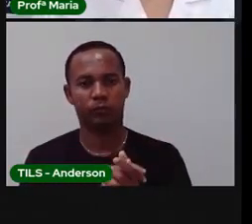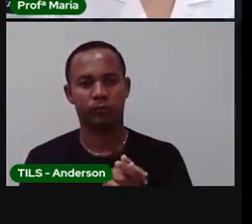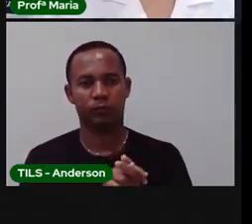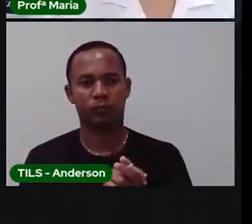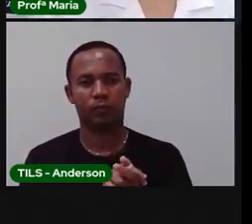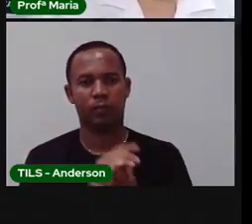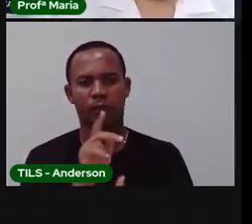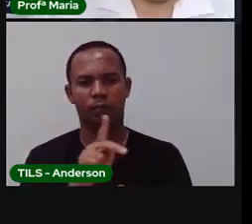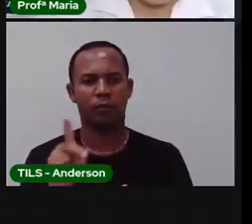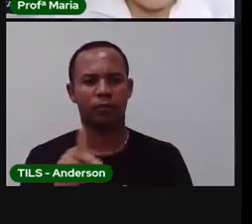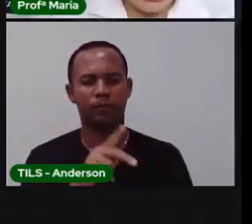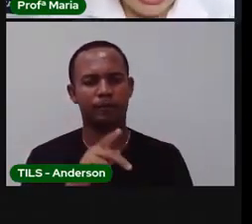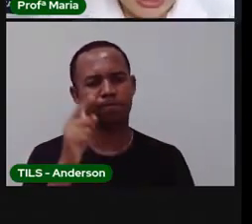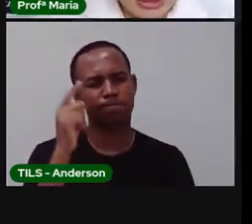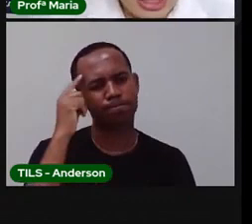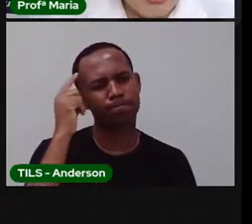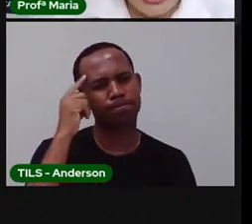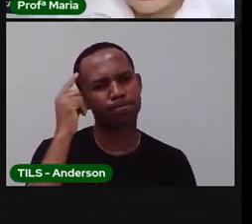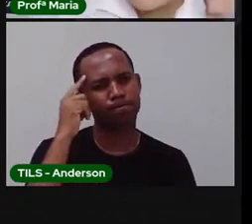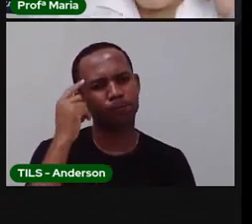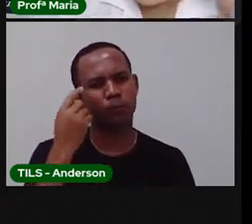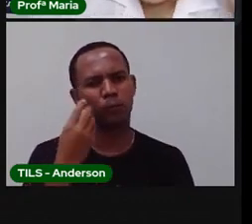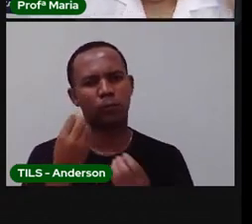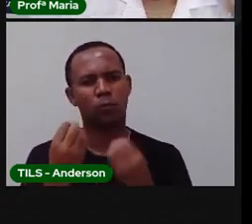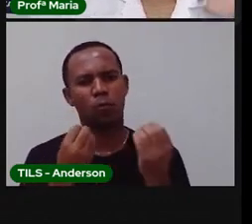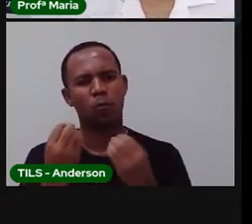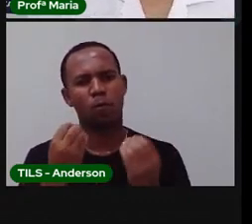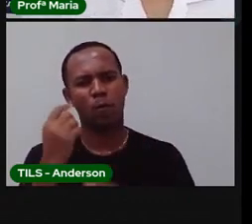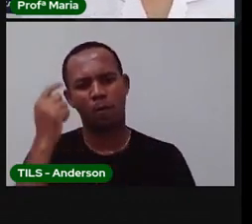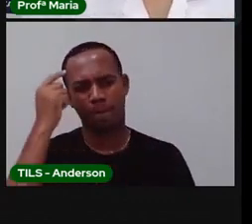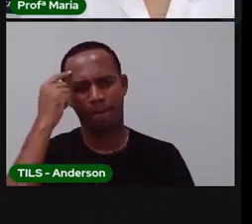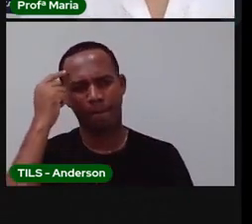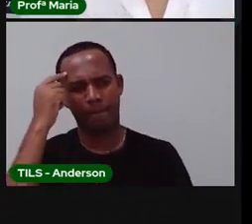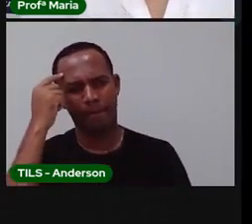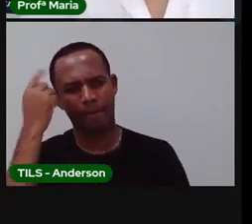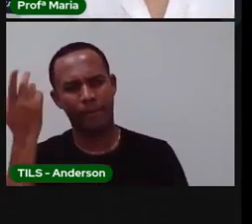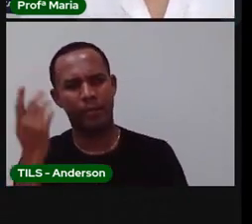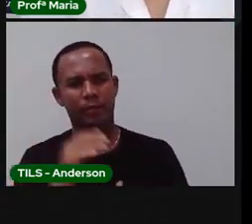Aí a Pró tem uma dúvida para vocês, né? Porque assim, pensando,